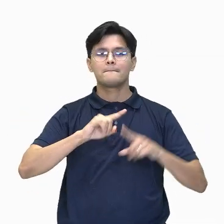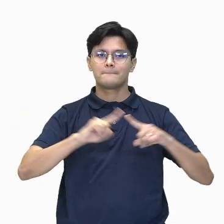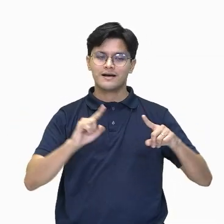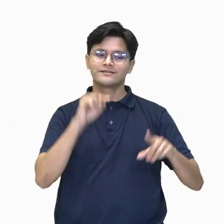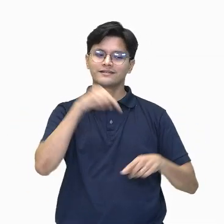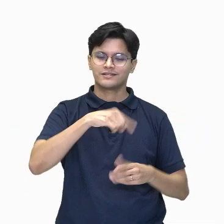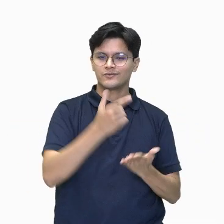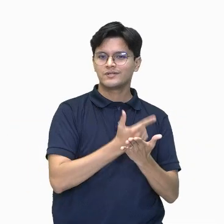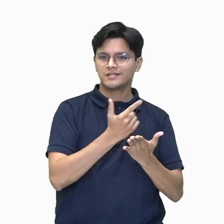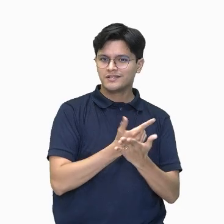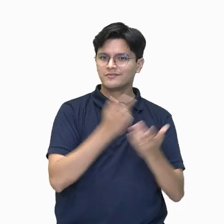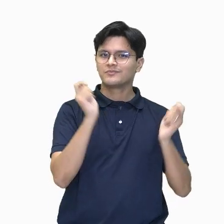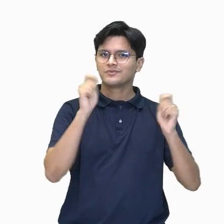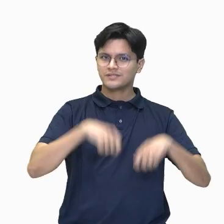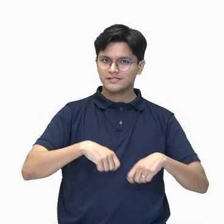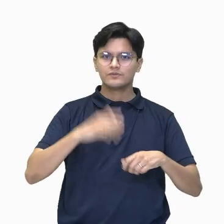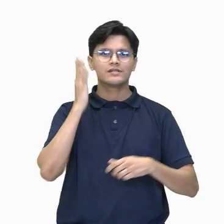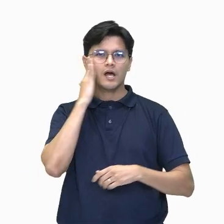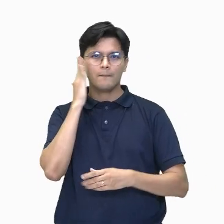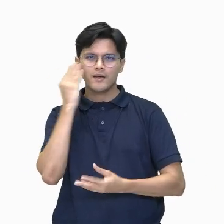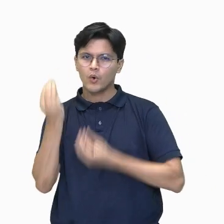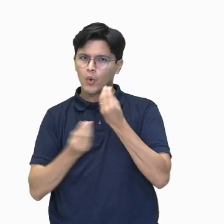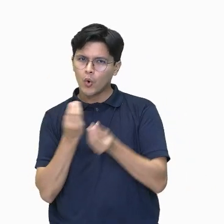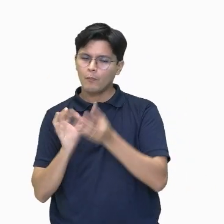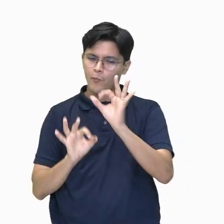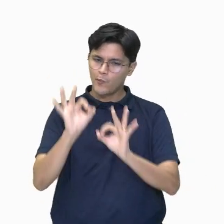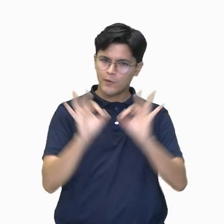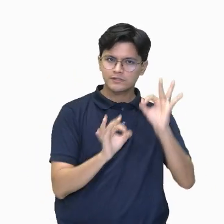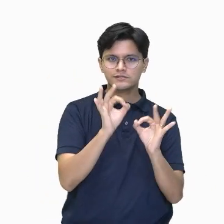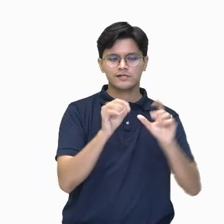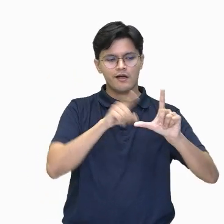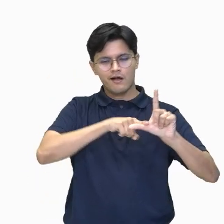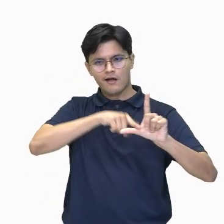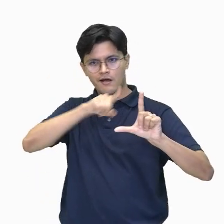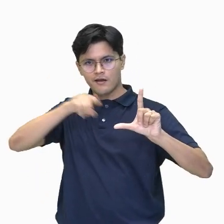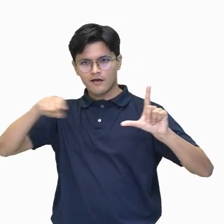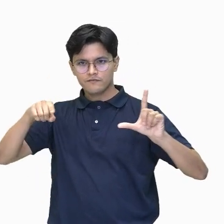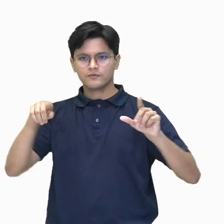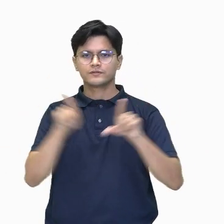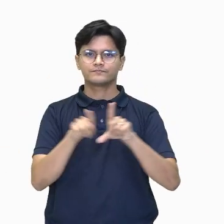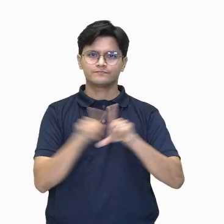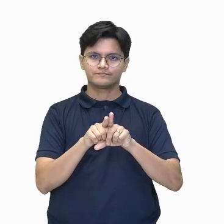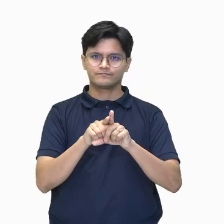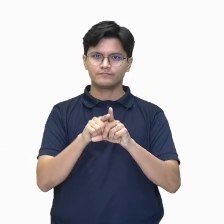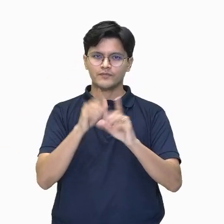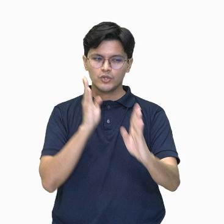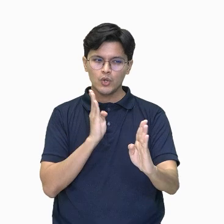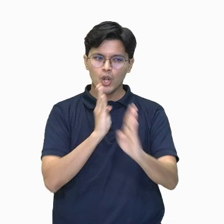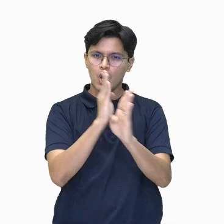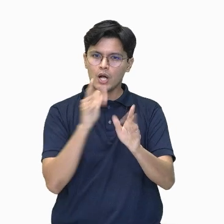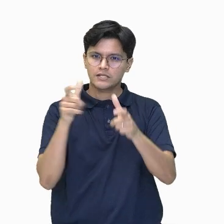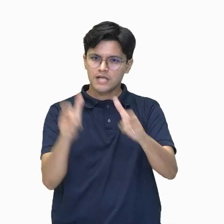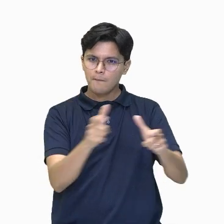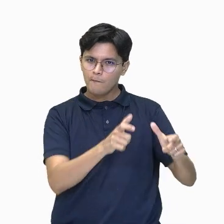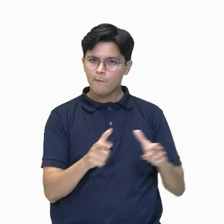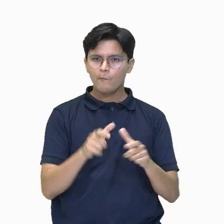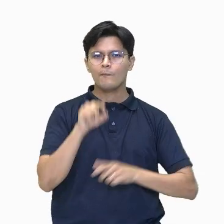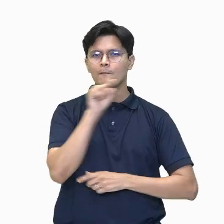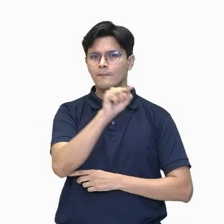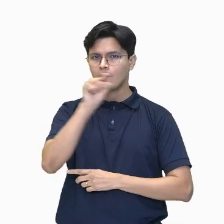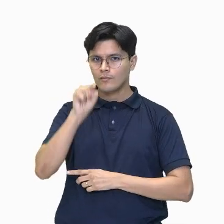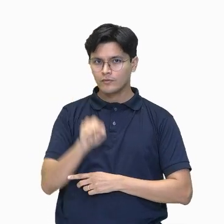Construindo gráficos, resolver equação, localizar pontos e também ali entender relação entre variáveis. Mas